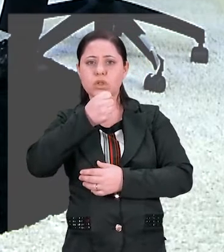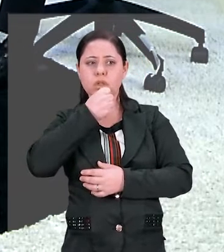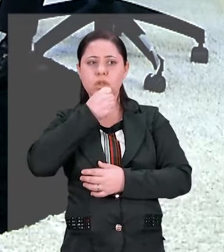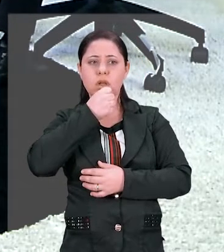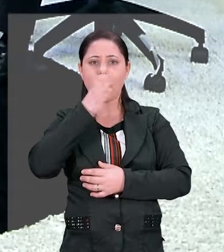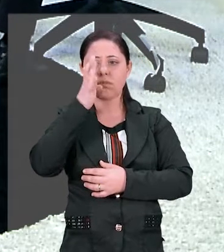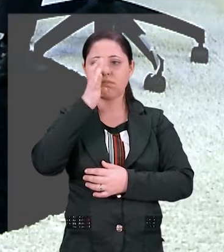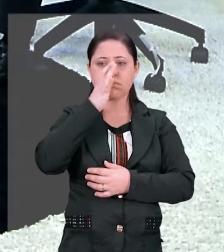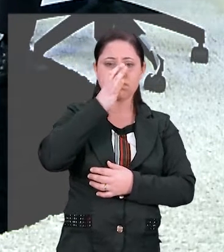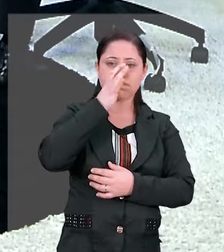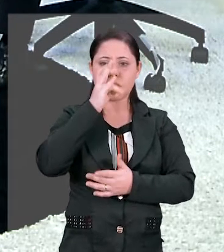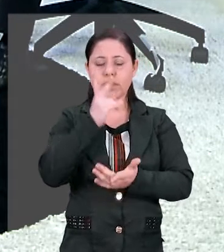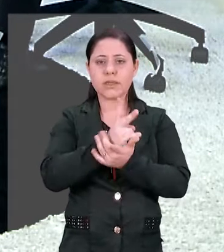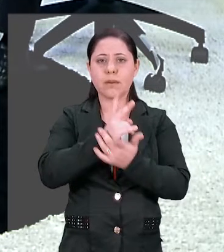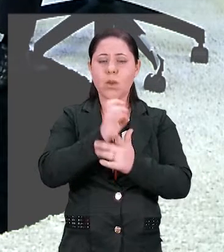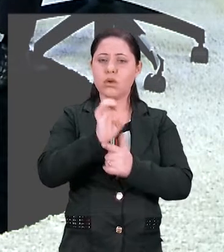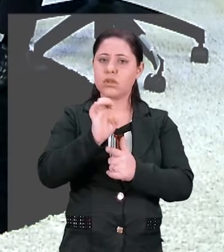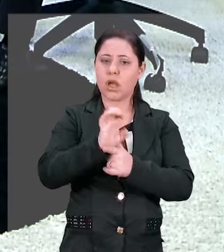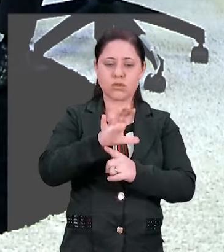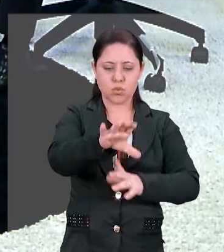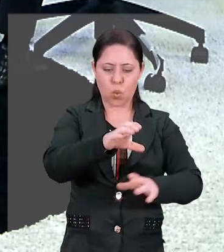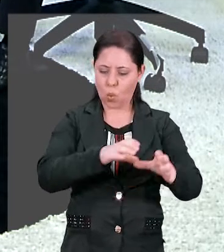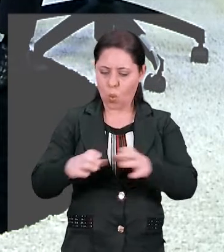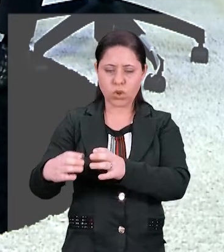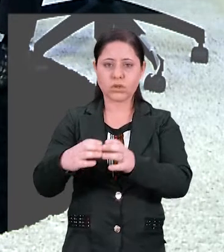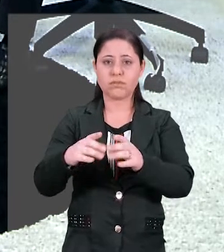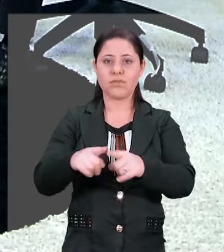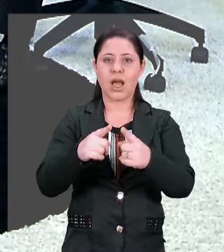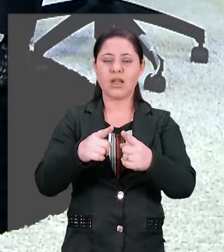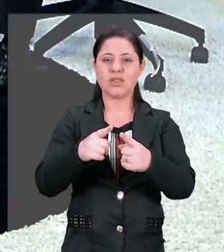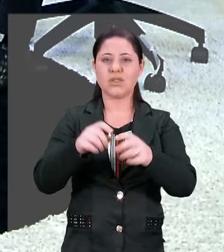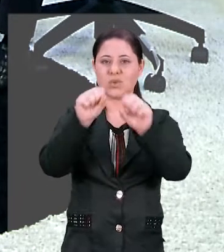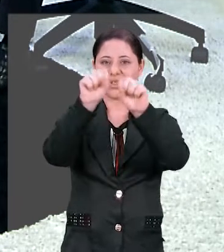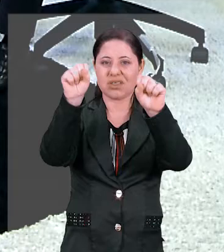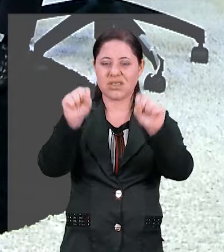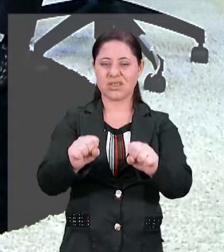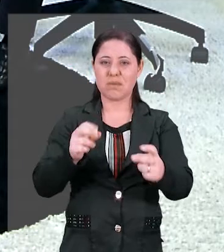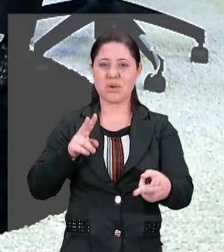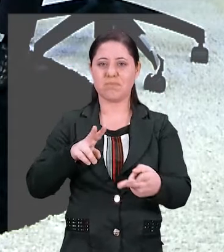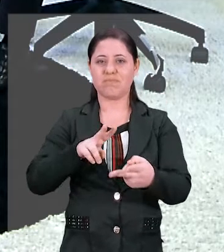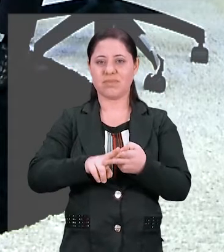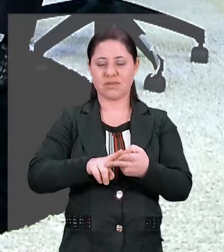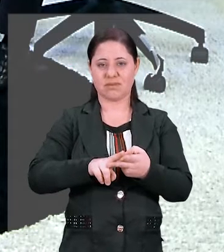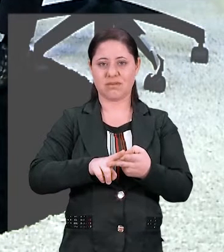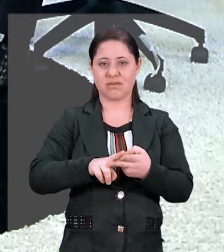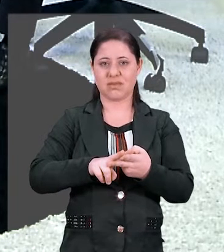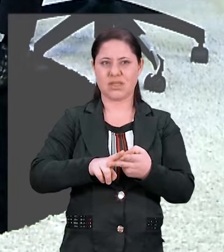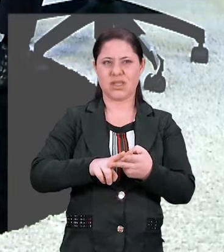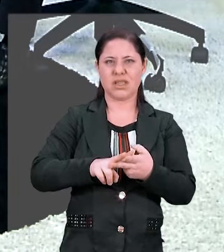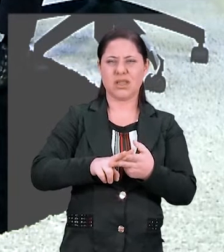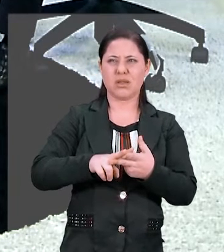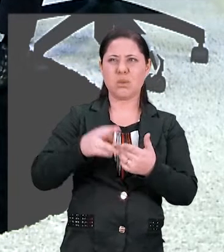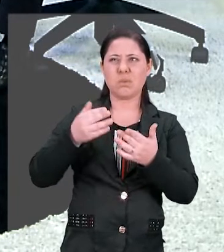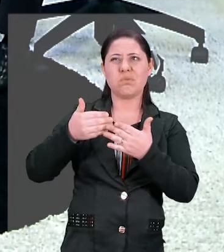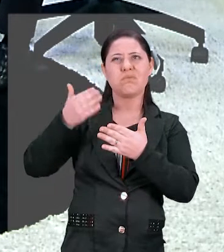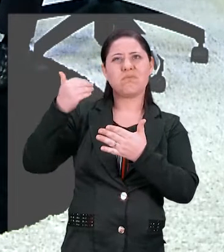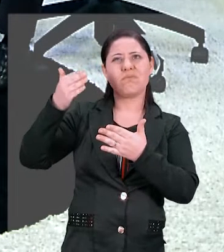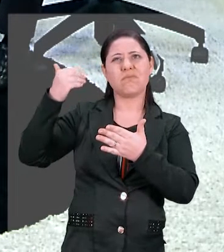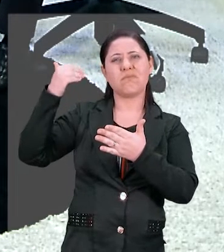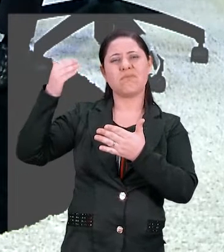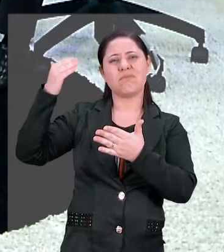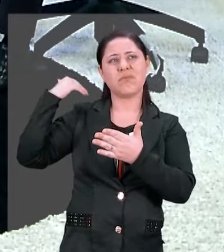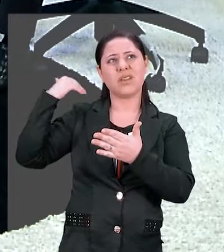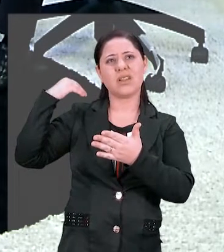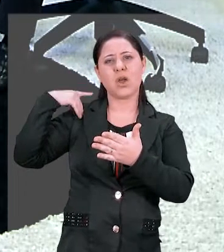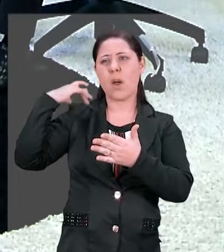áreas. Agora, o setor prisional, o sistema penitenciário, de uns tempos para cá, nós não estamos observando